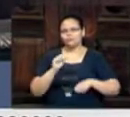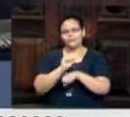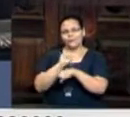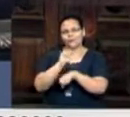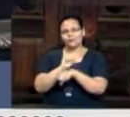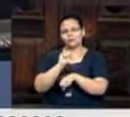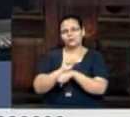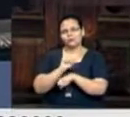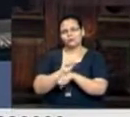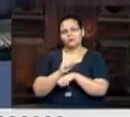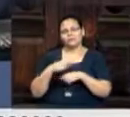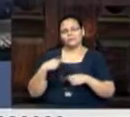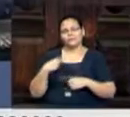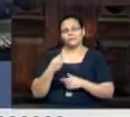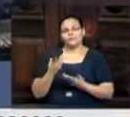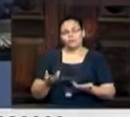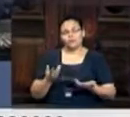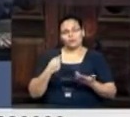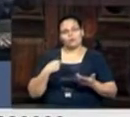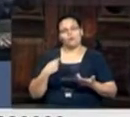esperança, estudantes que querem estudar.